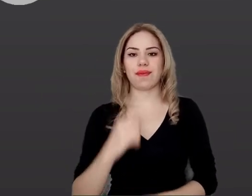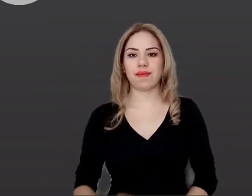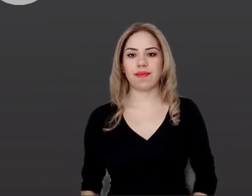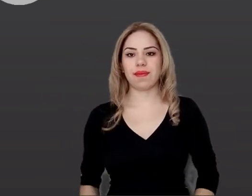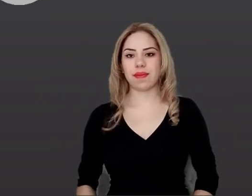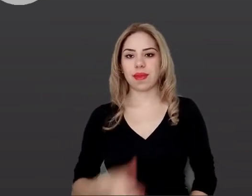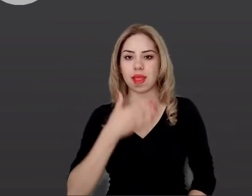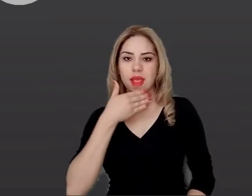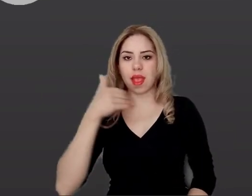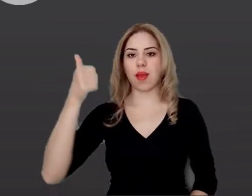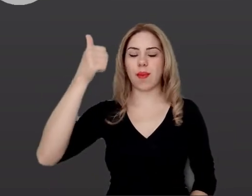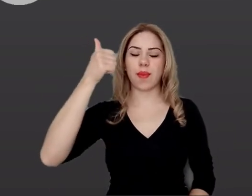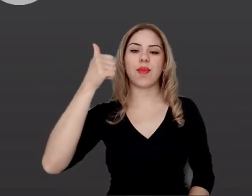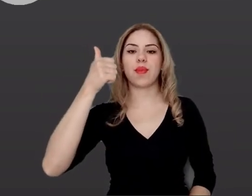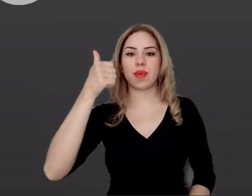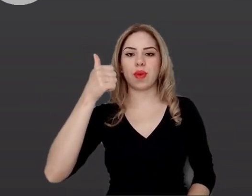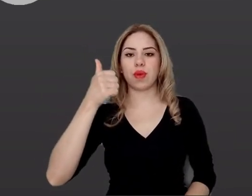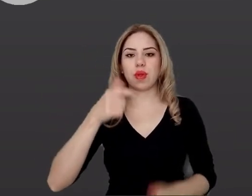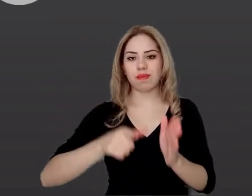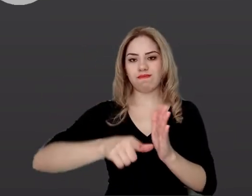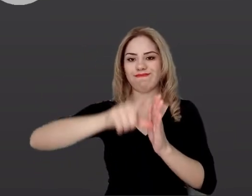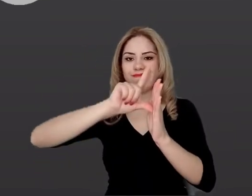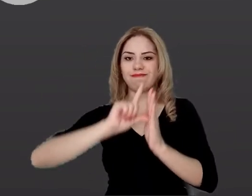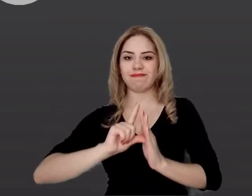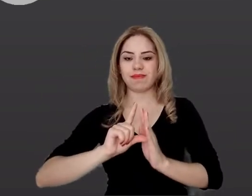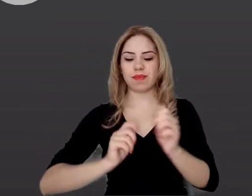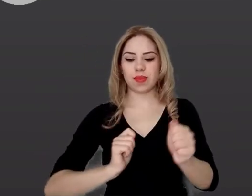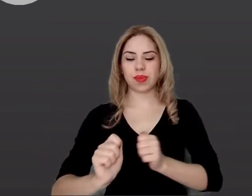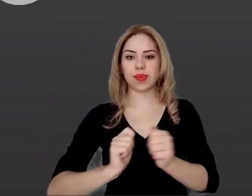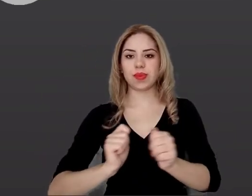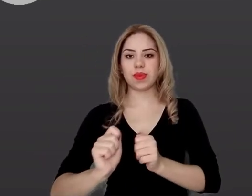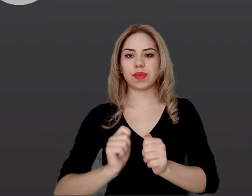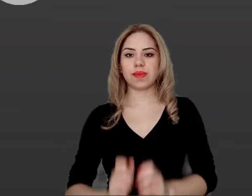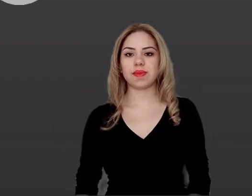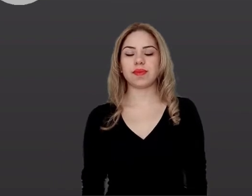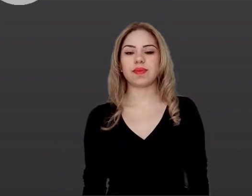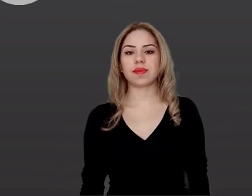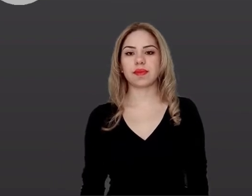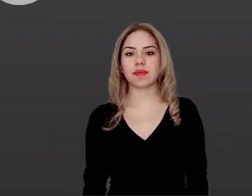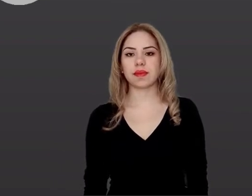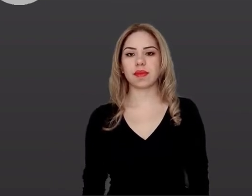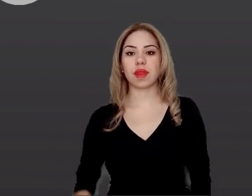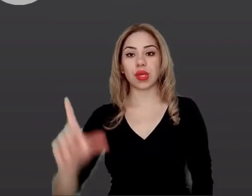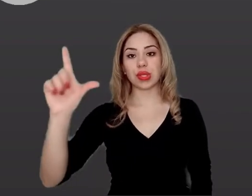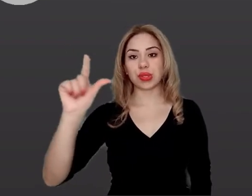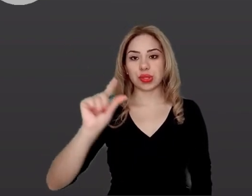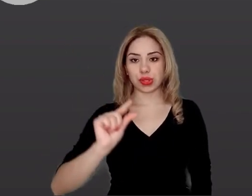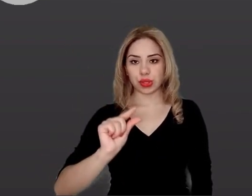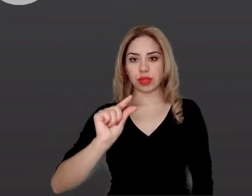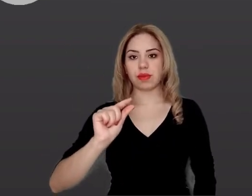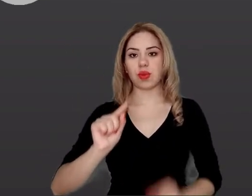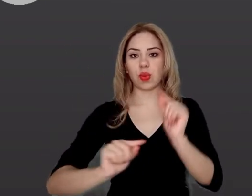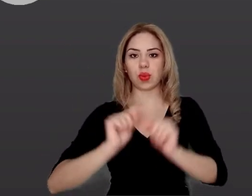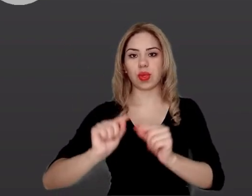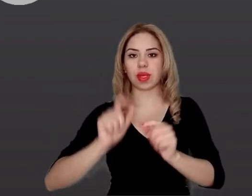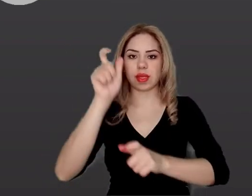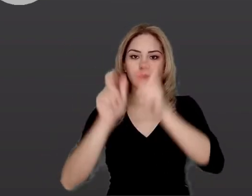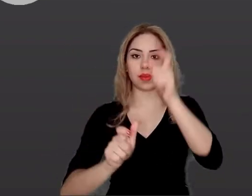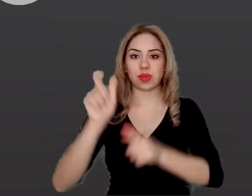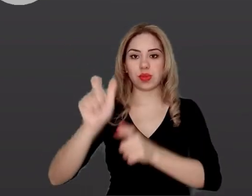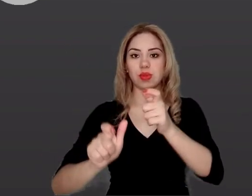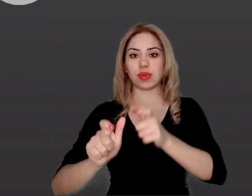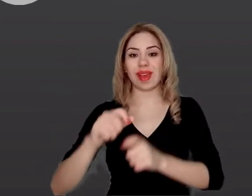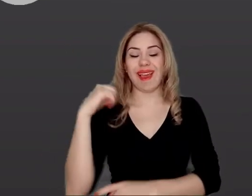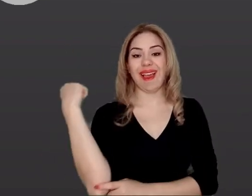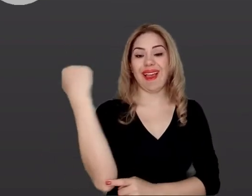evitar que haja um desfecho mais desfavorável. E diminuindo assim a chance de pessoas evoluírem para